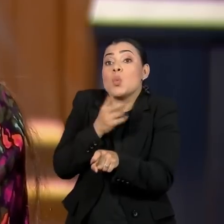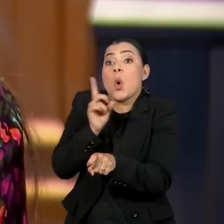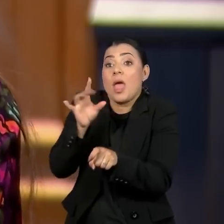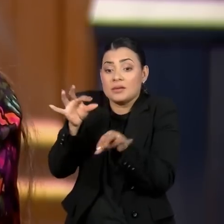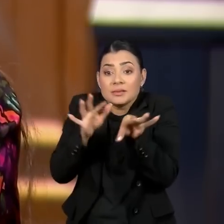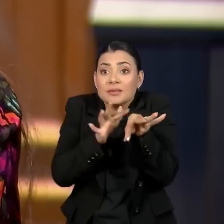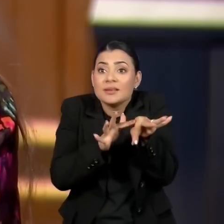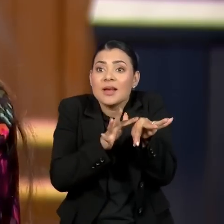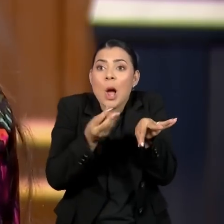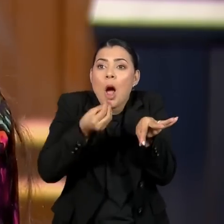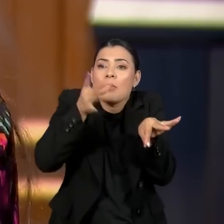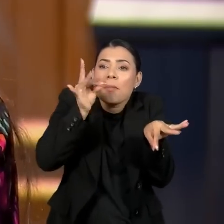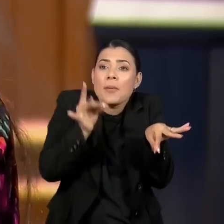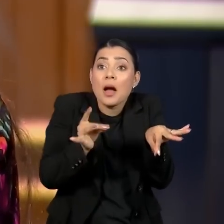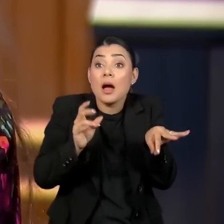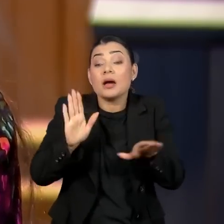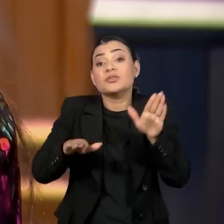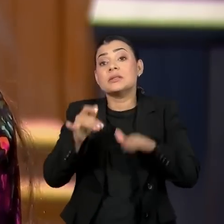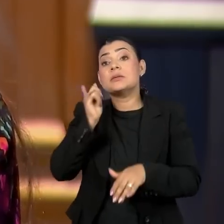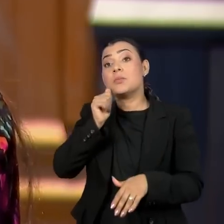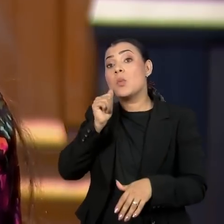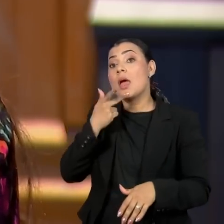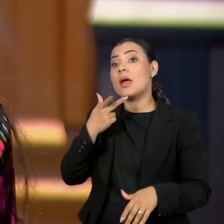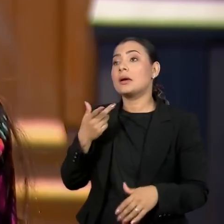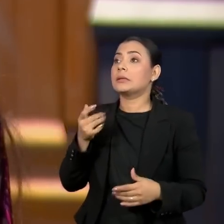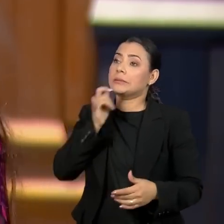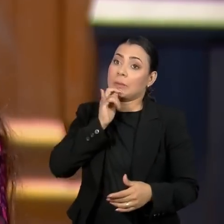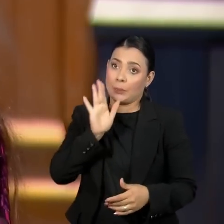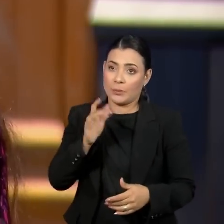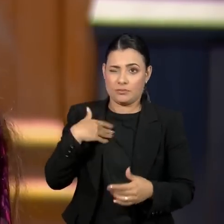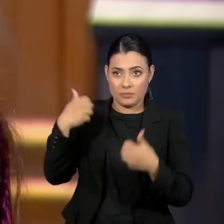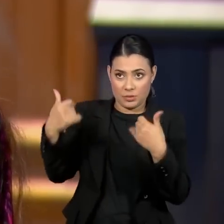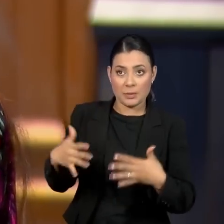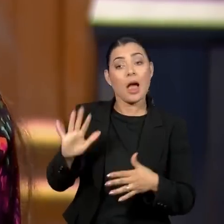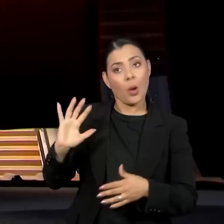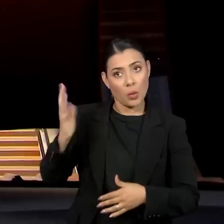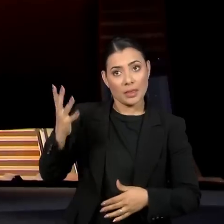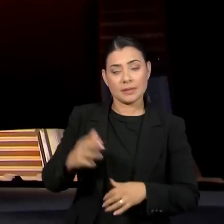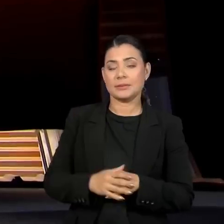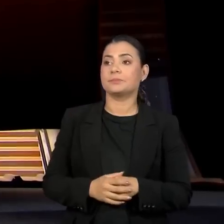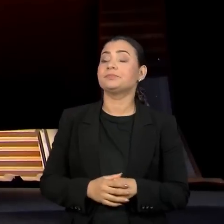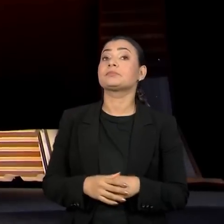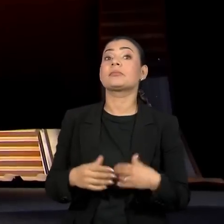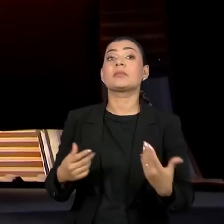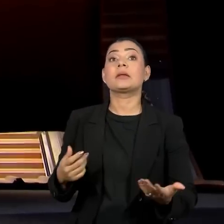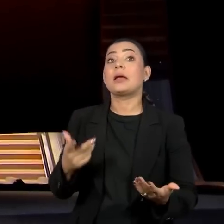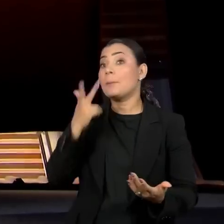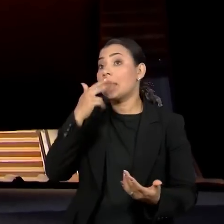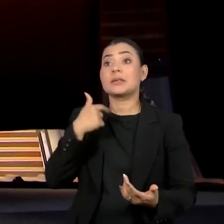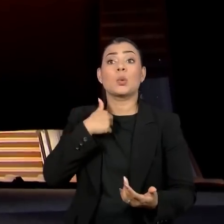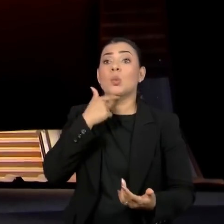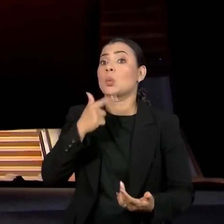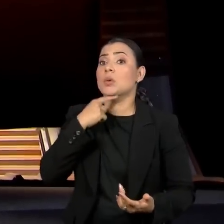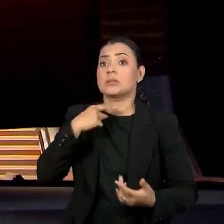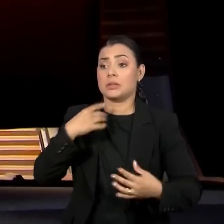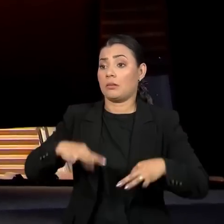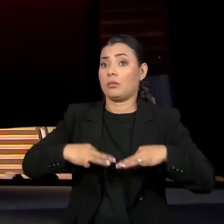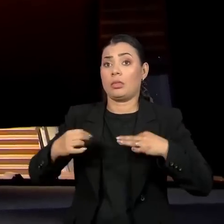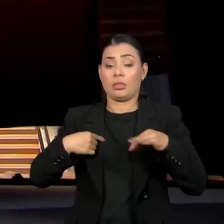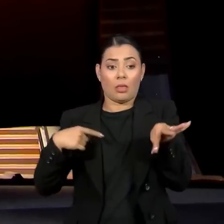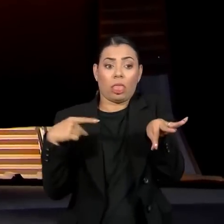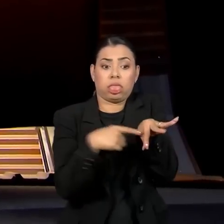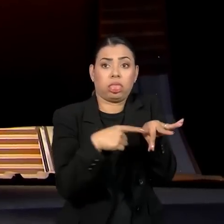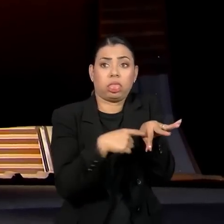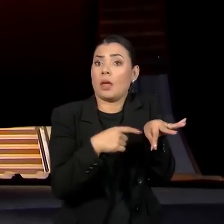conhecimento se a paciente chega dizendo que, por exemplo, né, o que é muito comum, que ela não tem orgasmos via penetração